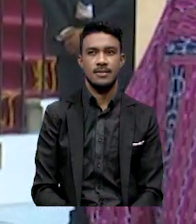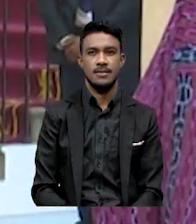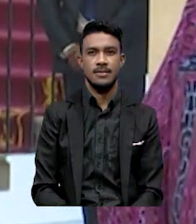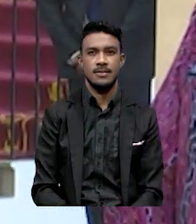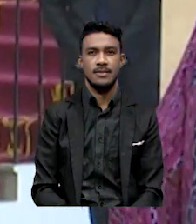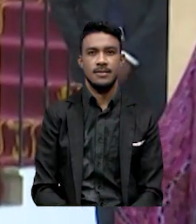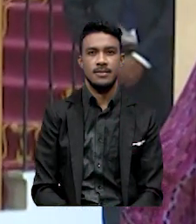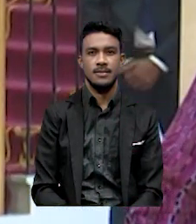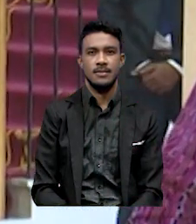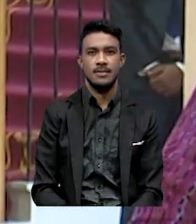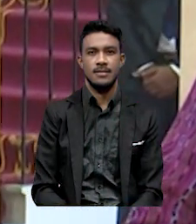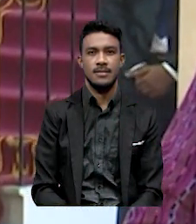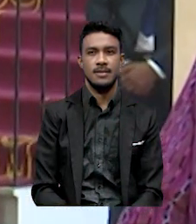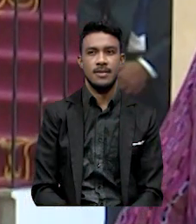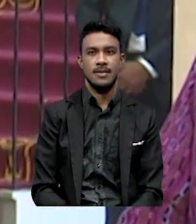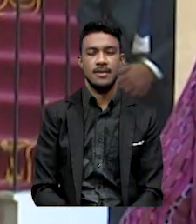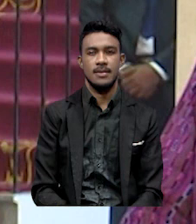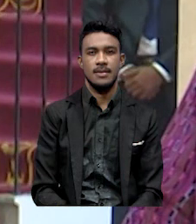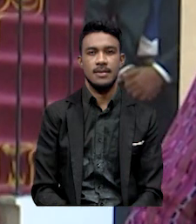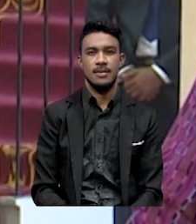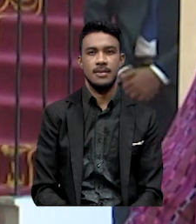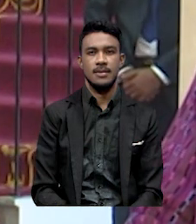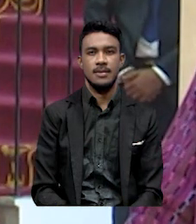financeira. Eu